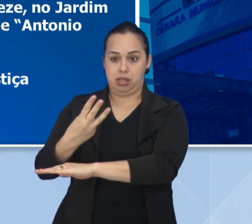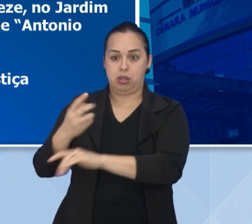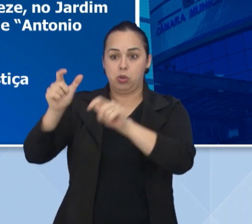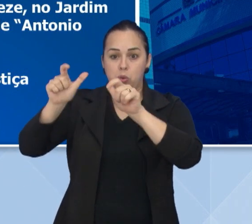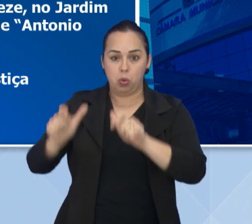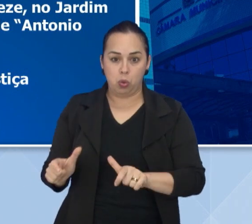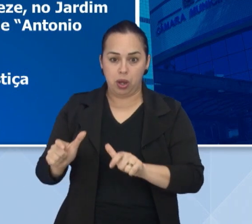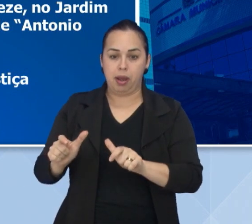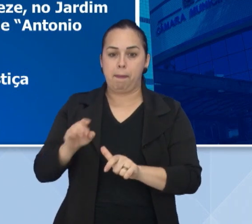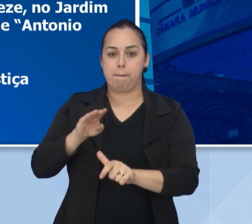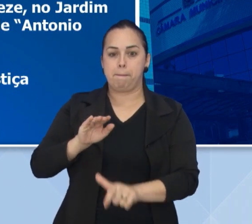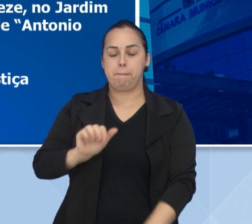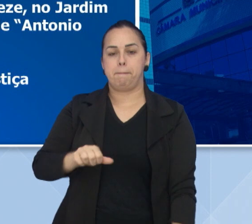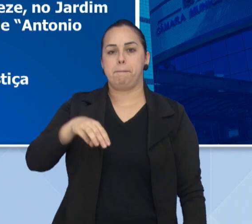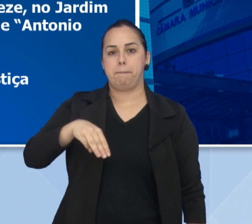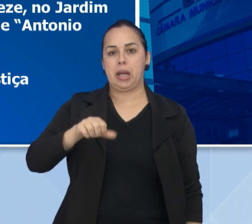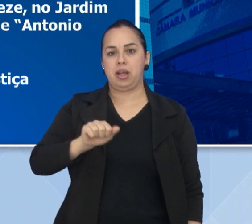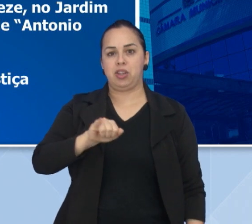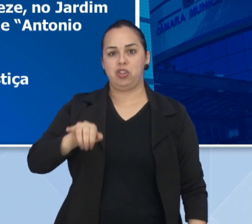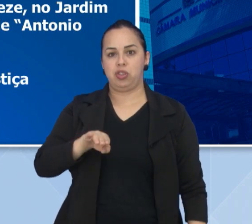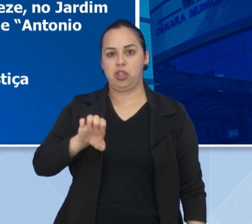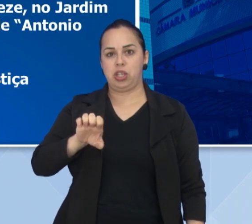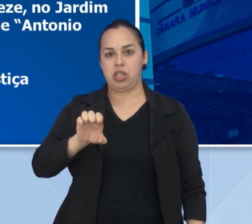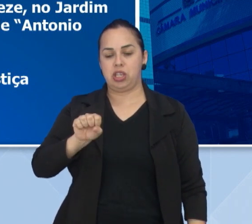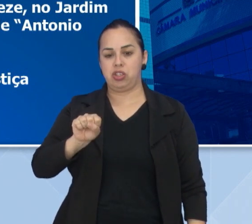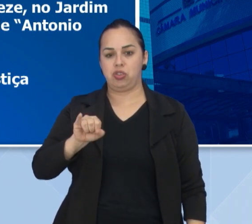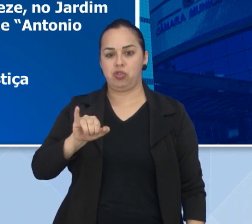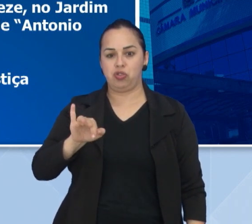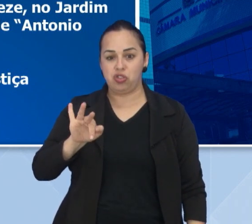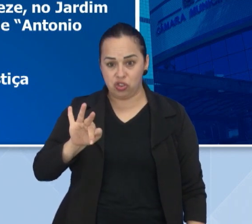Jardim Majestic, em São José dos Campos, de